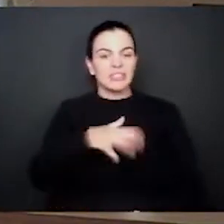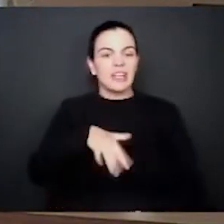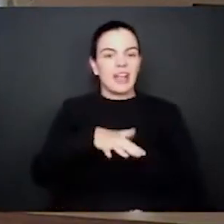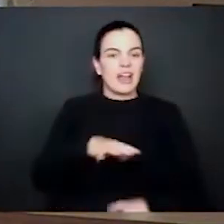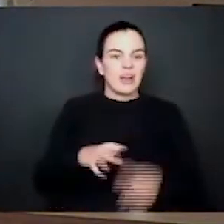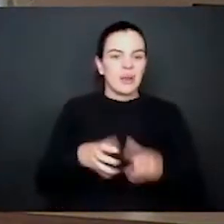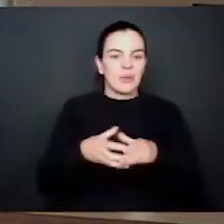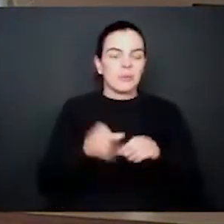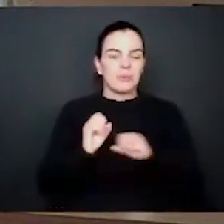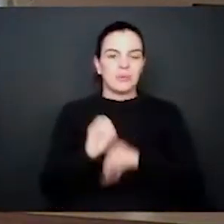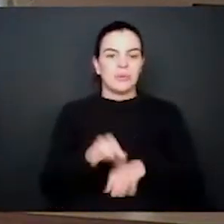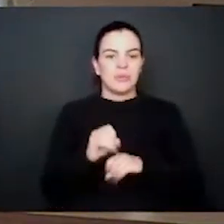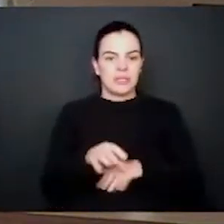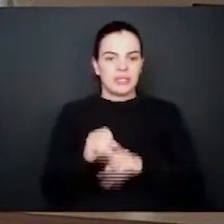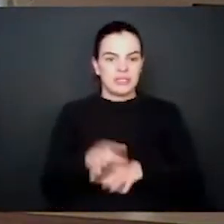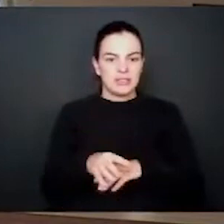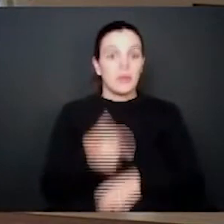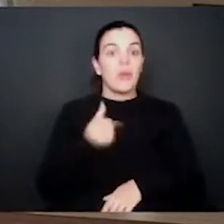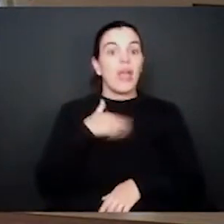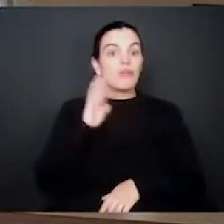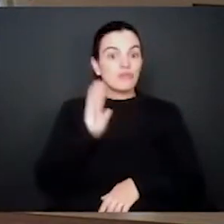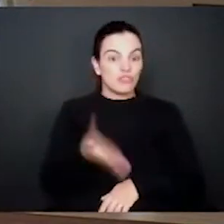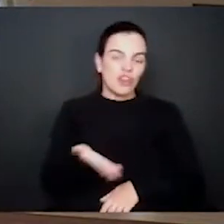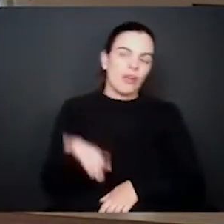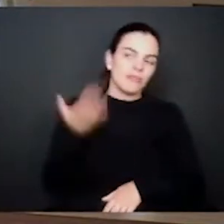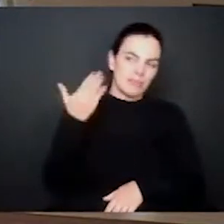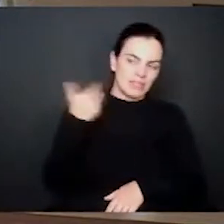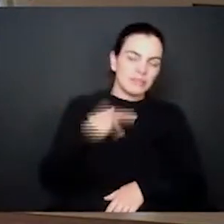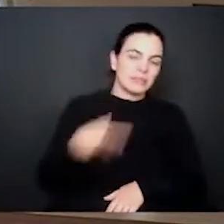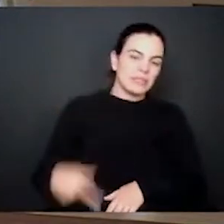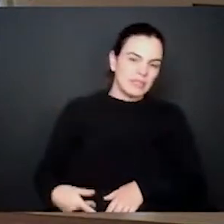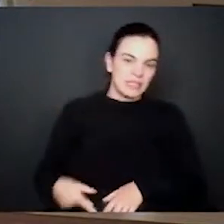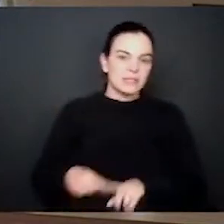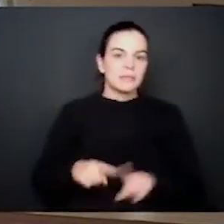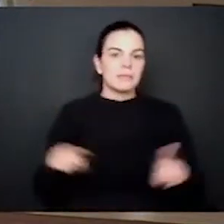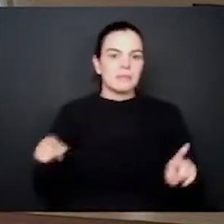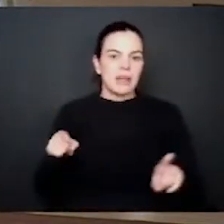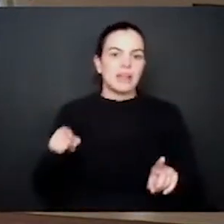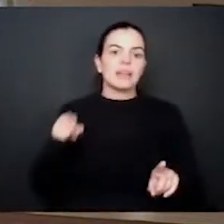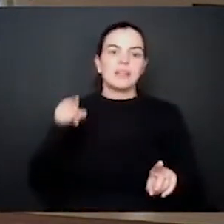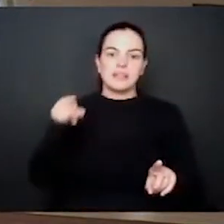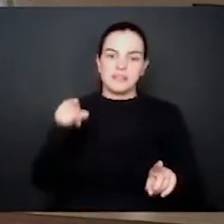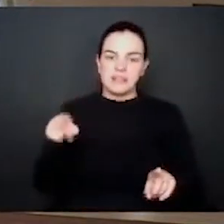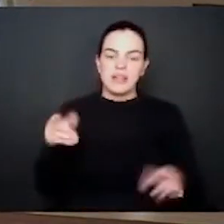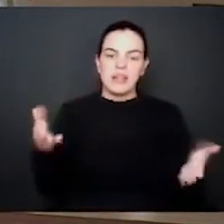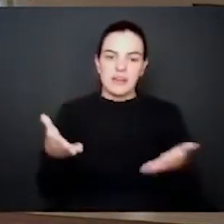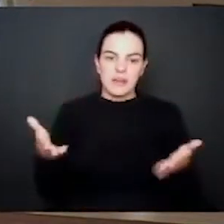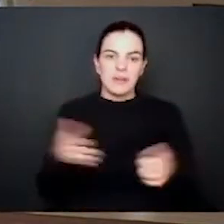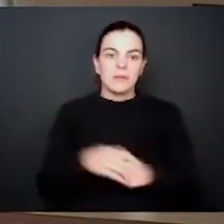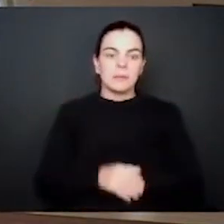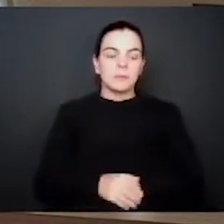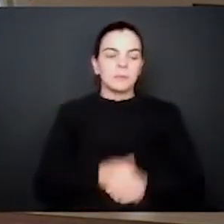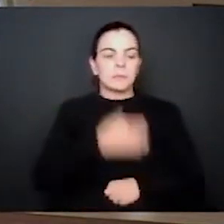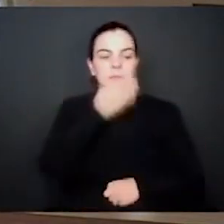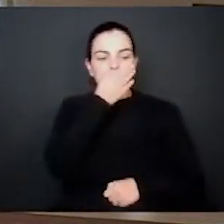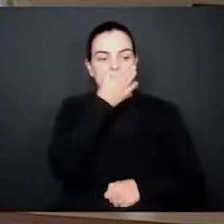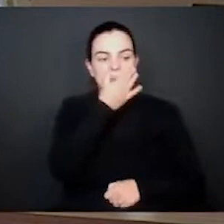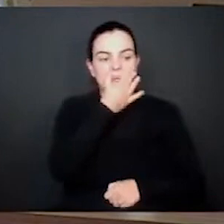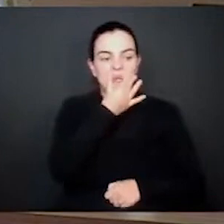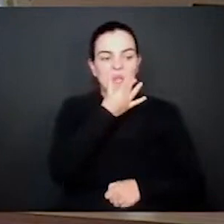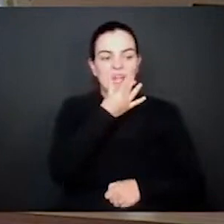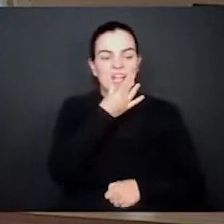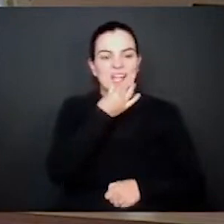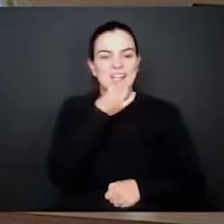mandato. Curiosamente, esse projeto não passou pela Comissão de Educação, né? Mas então, para finalizar, presidente, que o senhor já vai me dar os